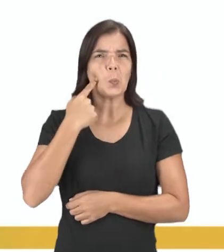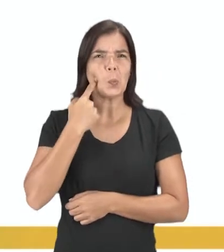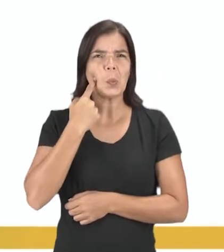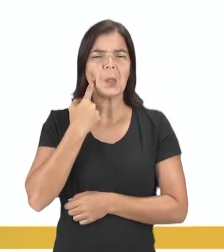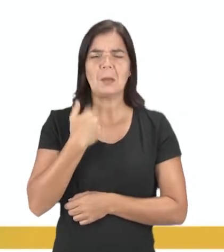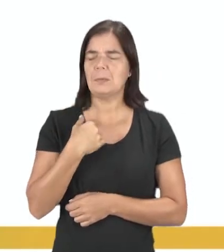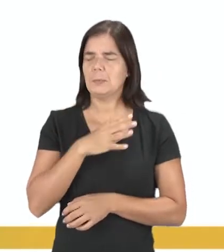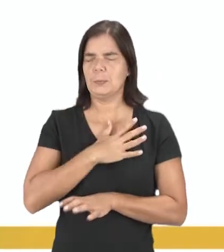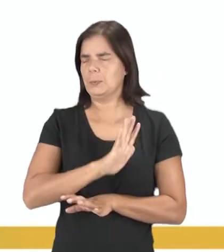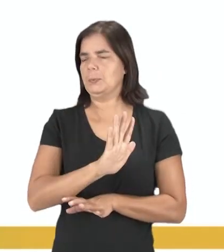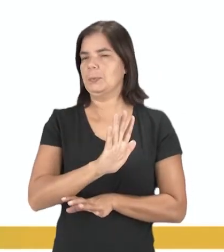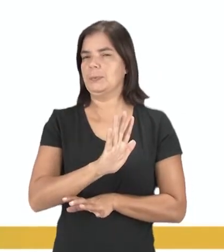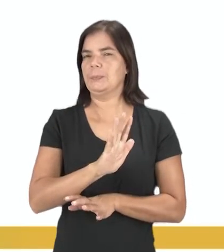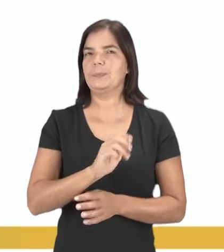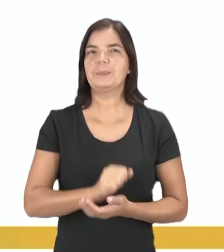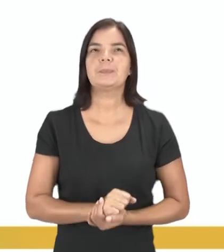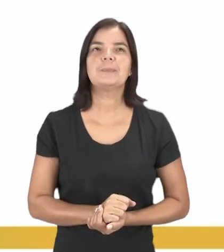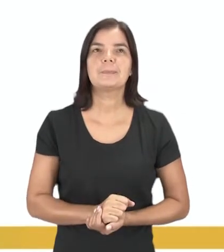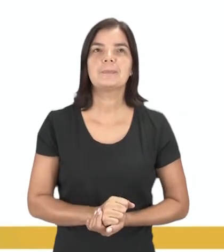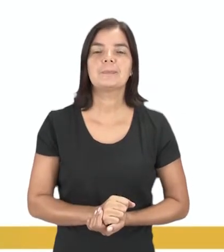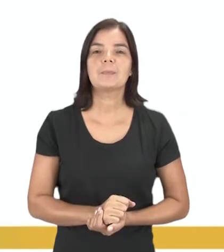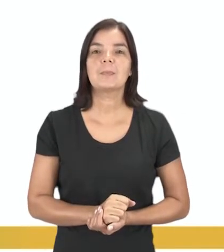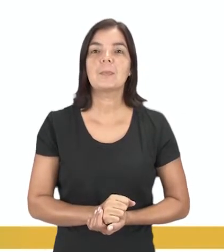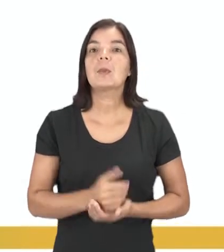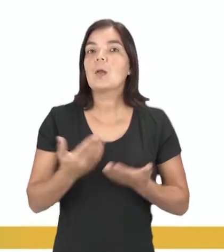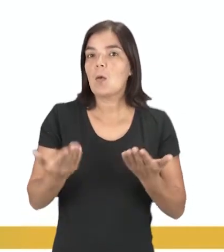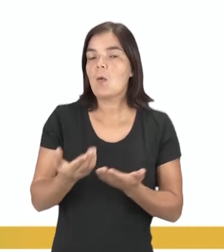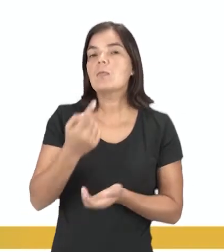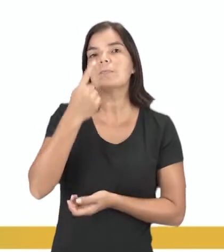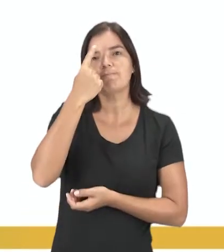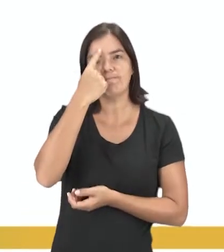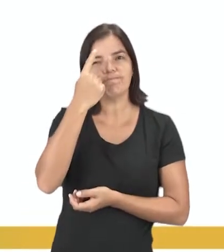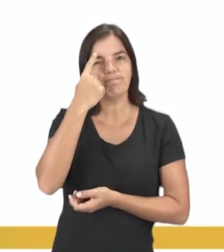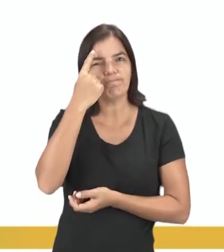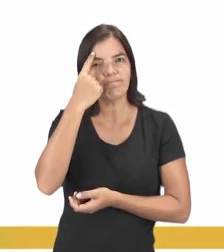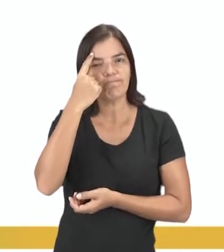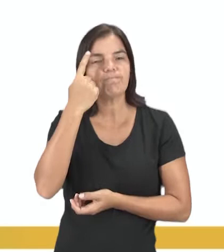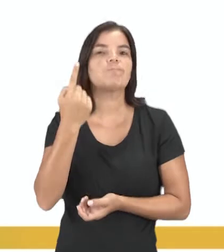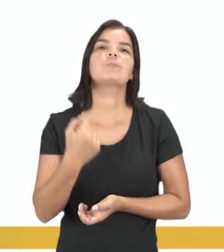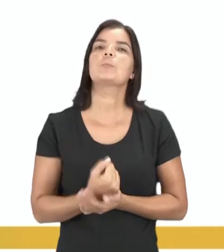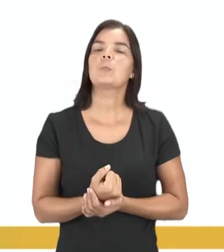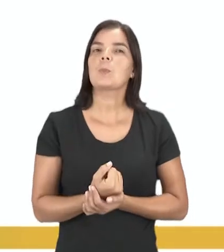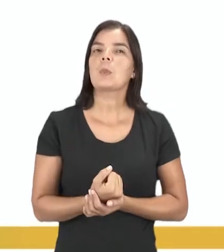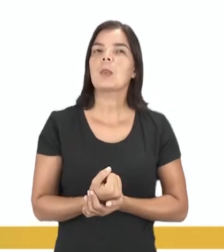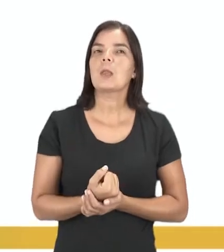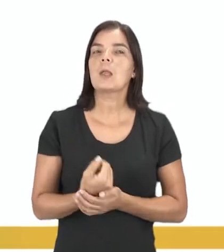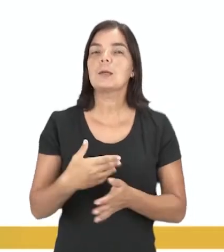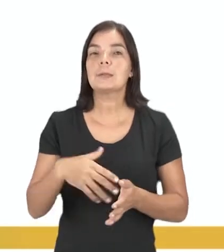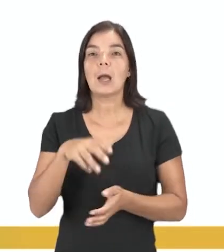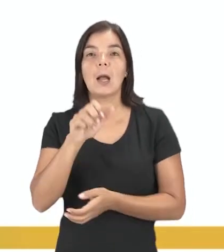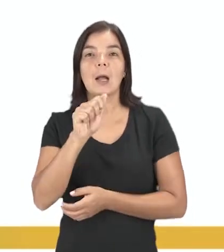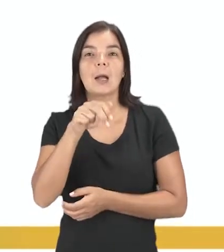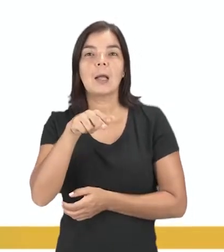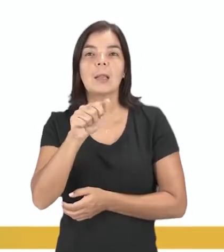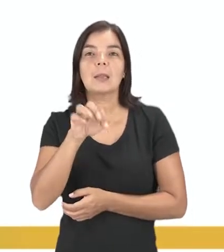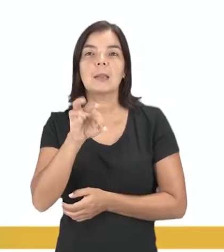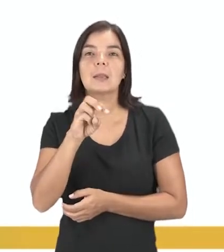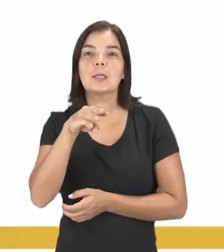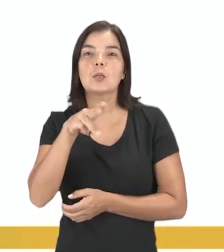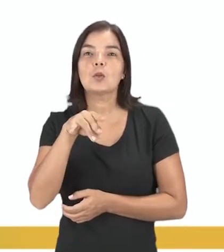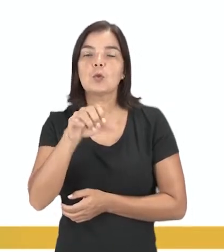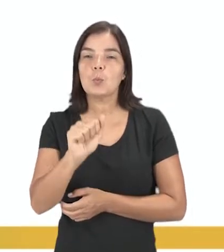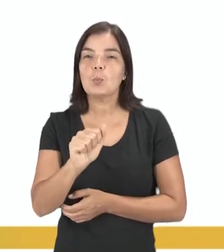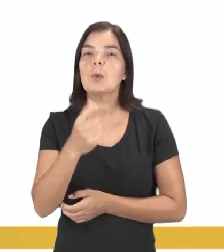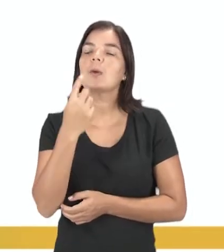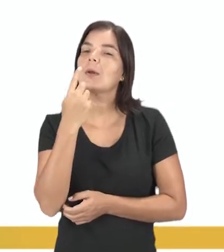nos causa repulsa. Então, observando aqui a imagem da anatomia da língua. O que